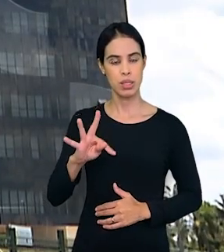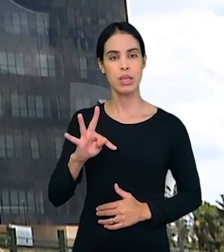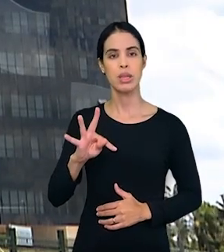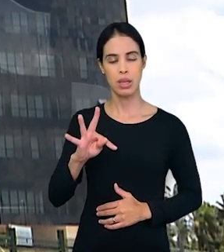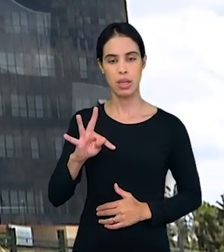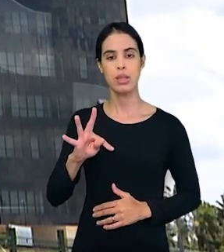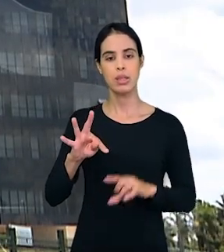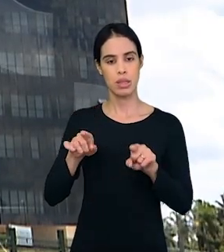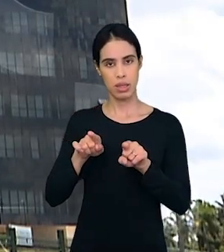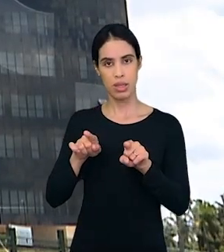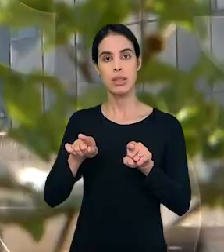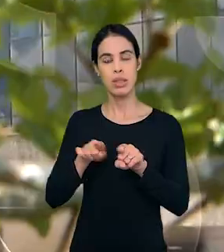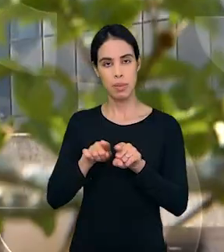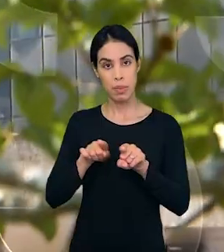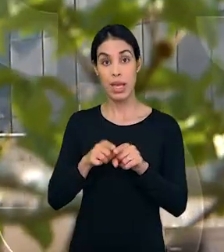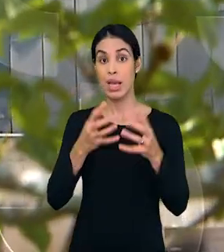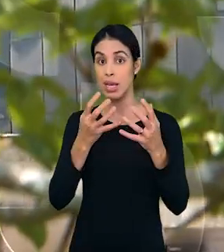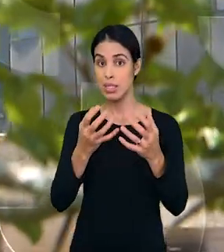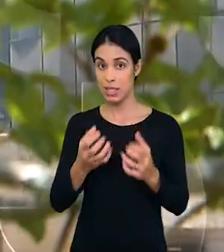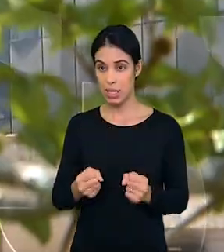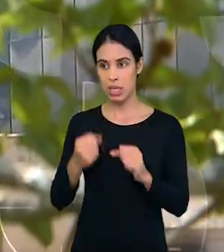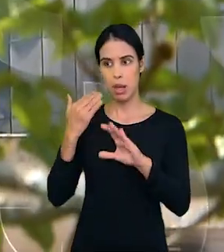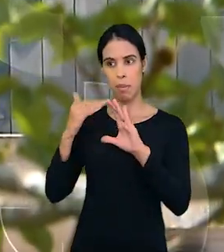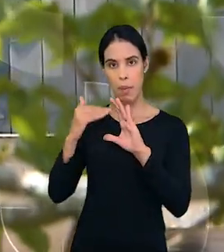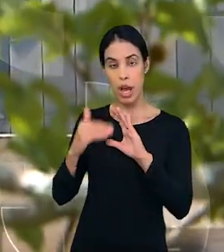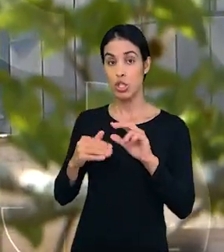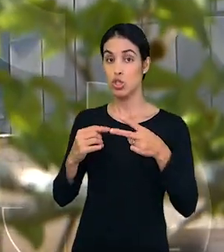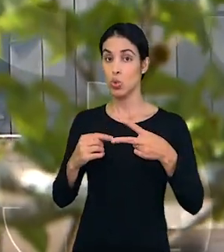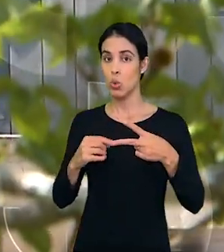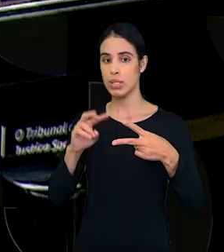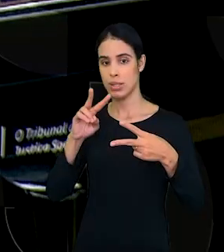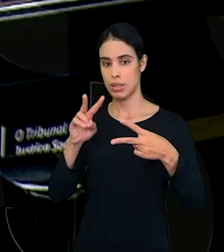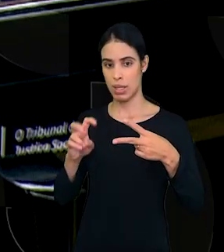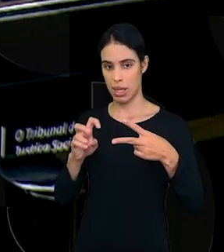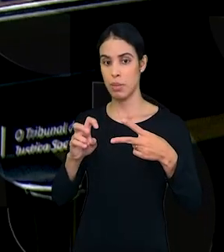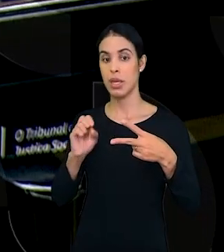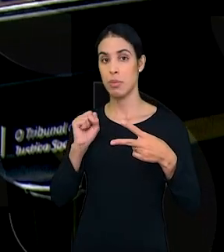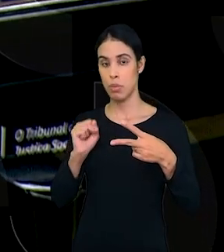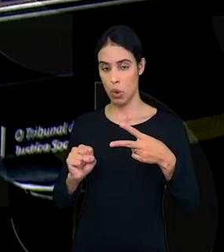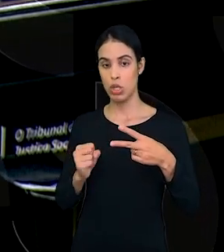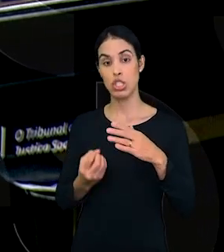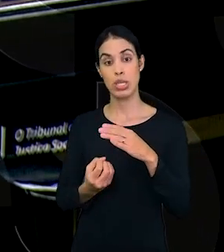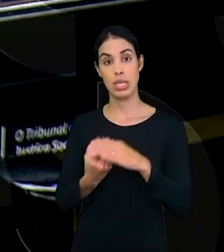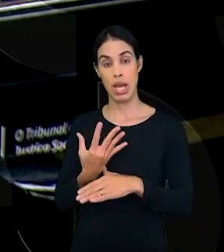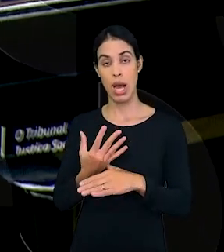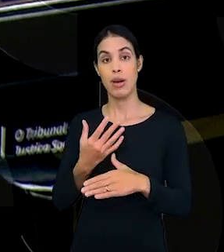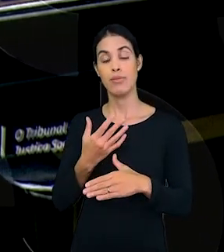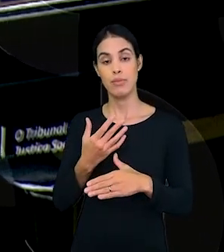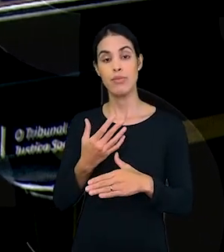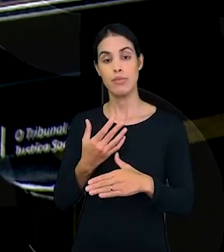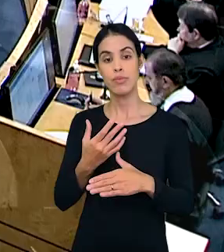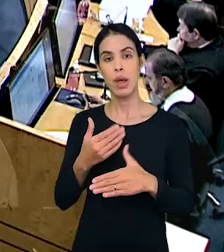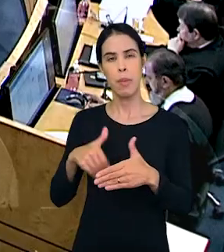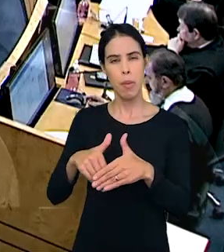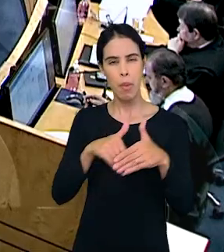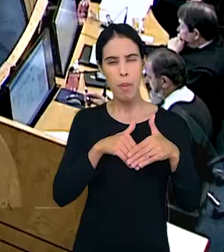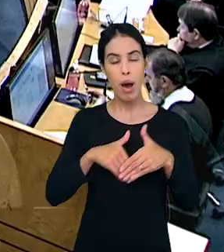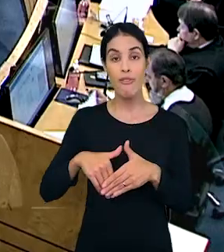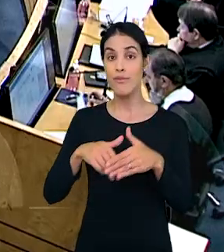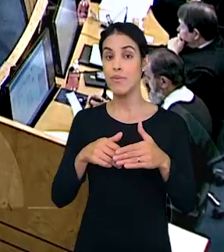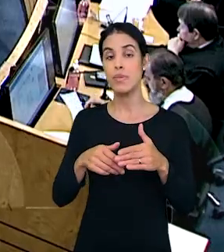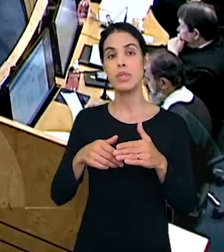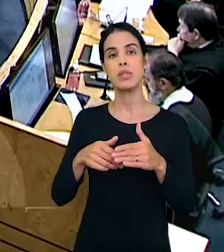está recebendo manifestações sobre 2 temas que serão submetidos para a formulação de precedentes vinculantes. Os